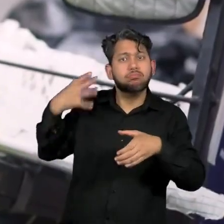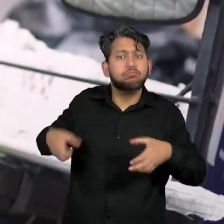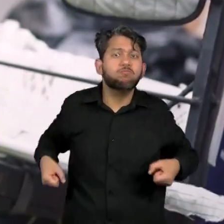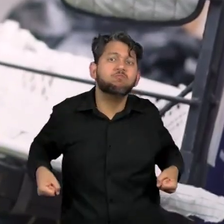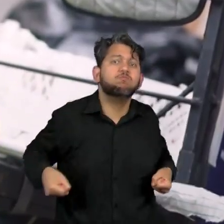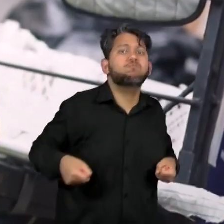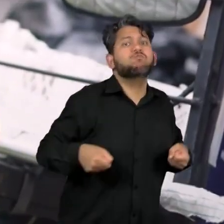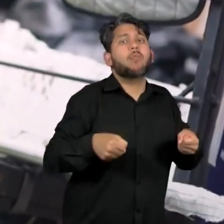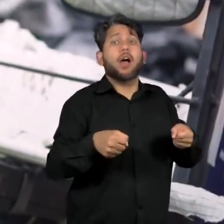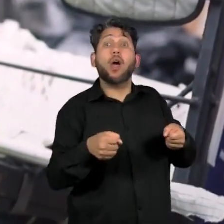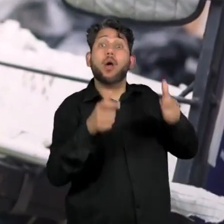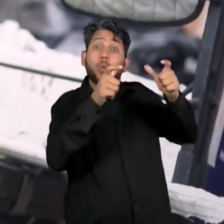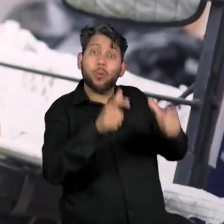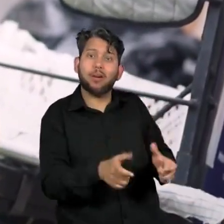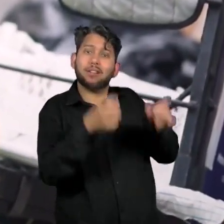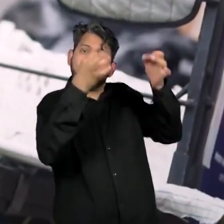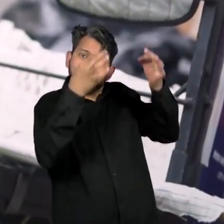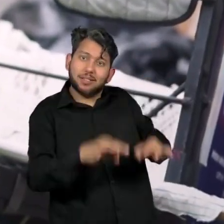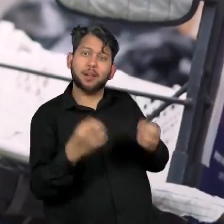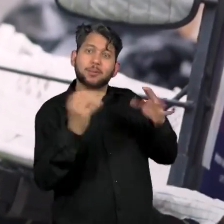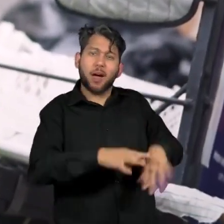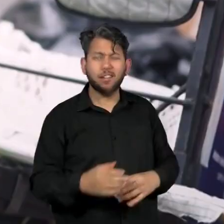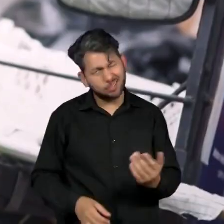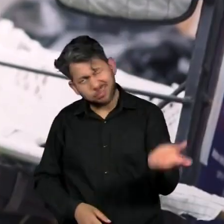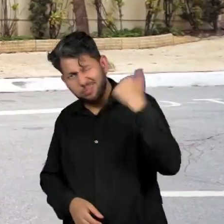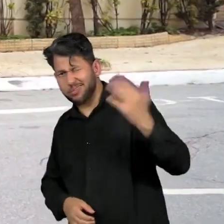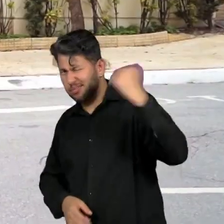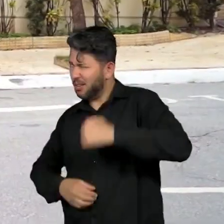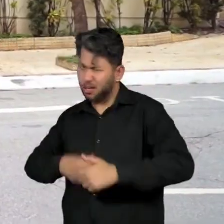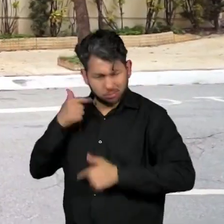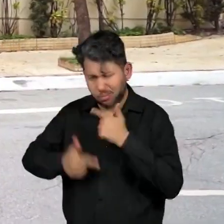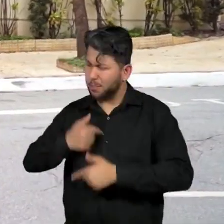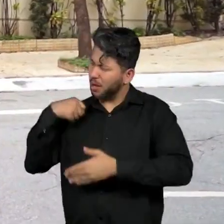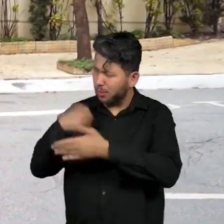pessoal! Vamos pra rua, vamos pra luta!